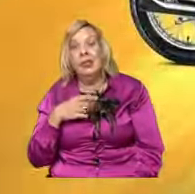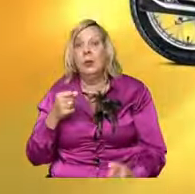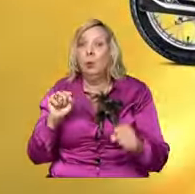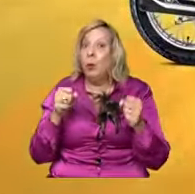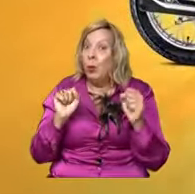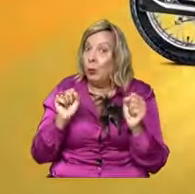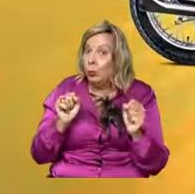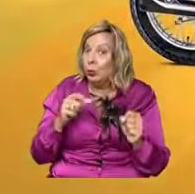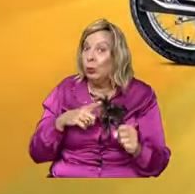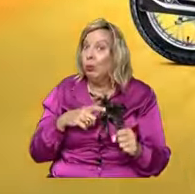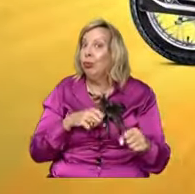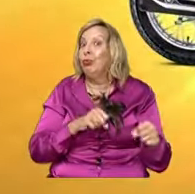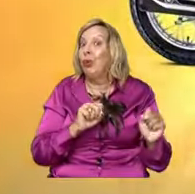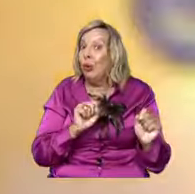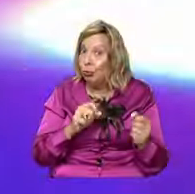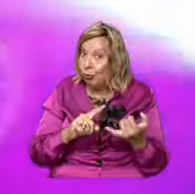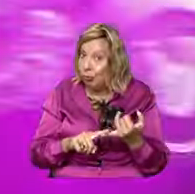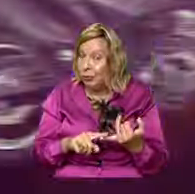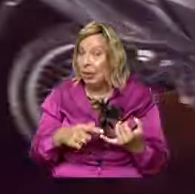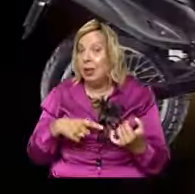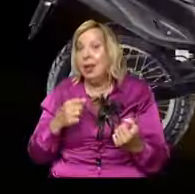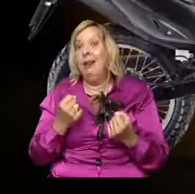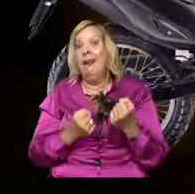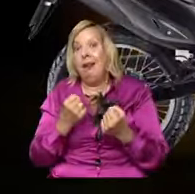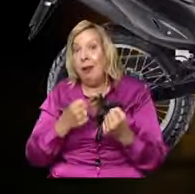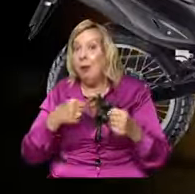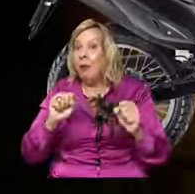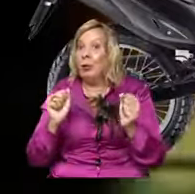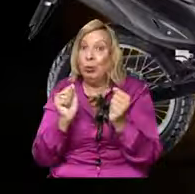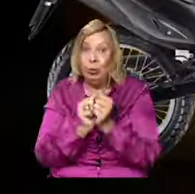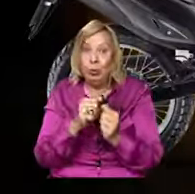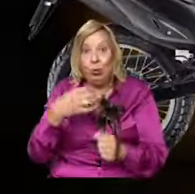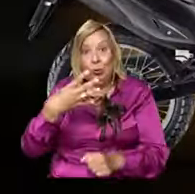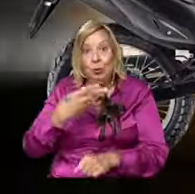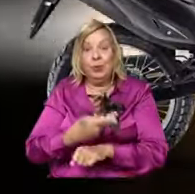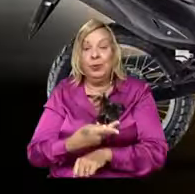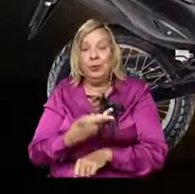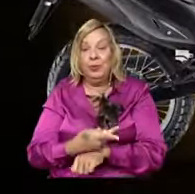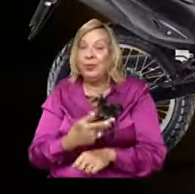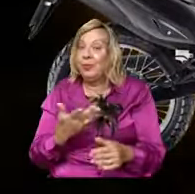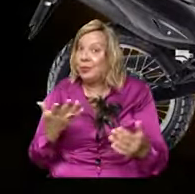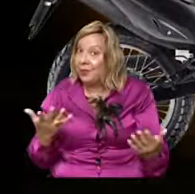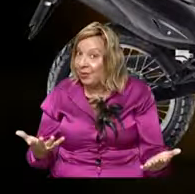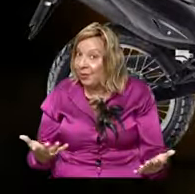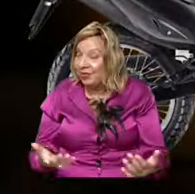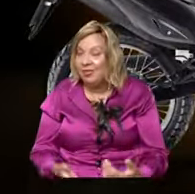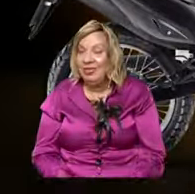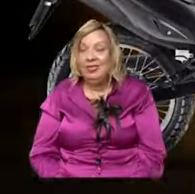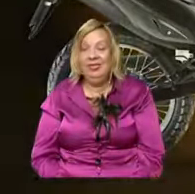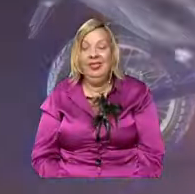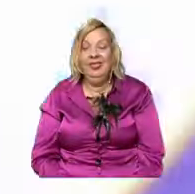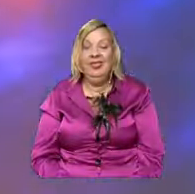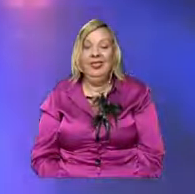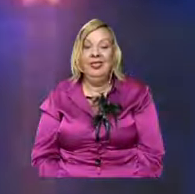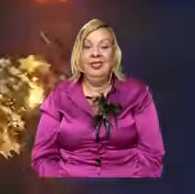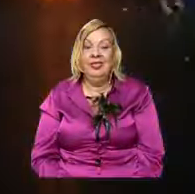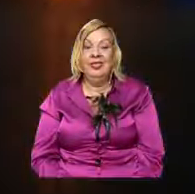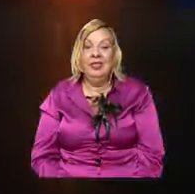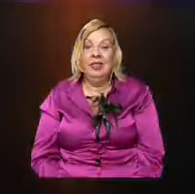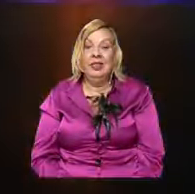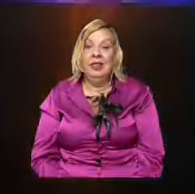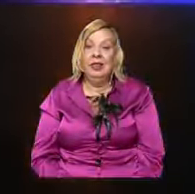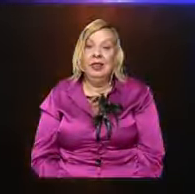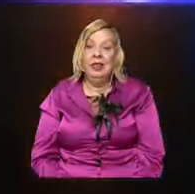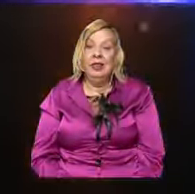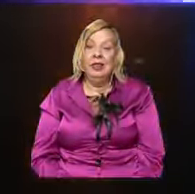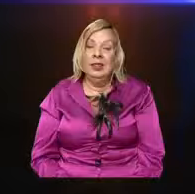Pop no segundo, Honda Start no terceiro. E essa dupla no quarto prêmio. Uma Chevrolet Tracker e mais uma Honda XRS 190. São dois prêmios